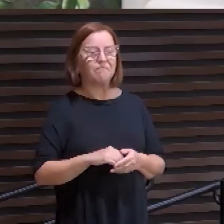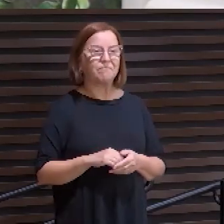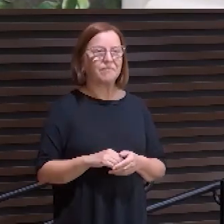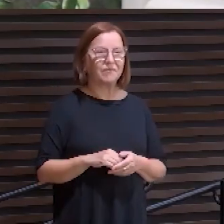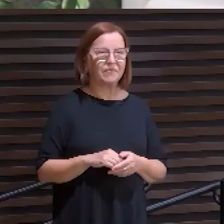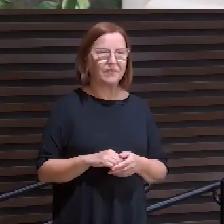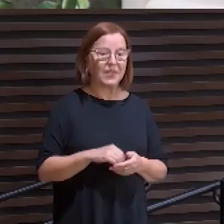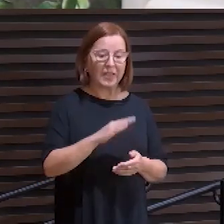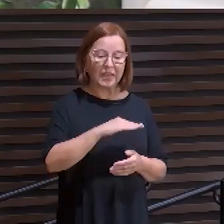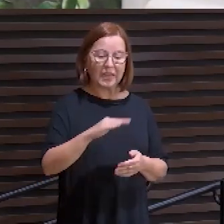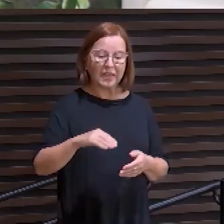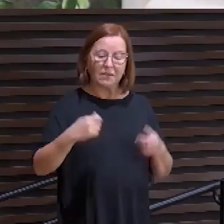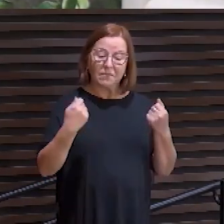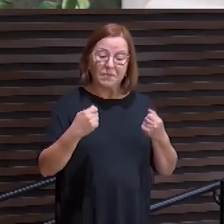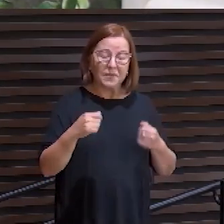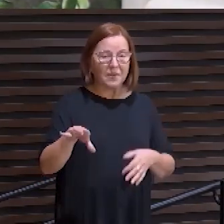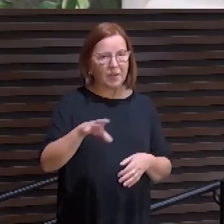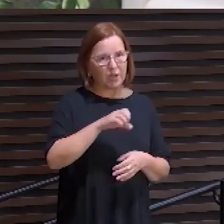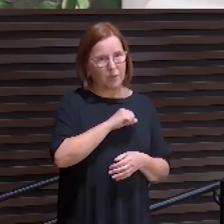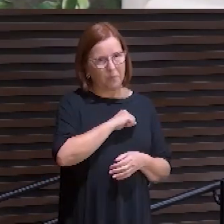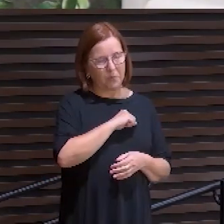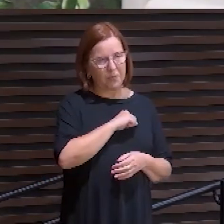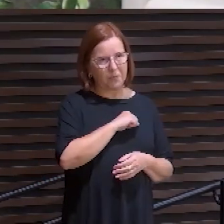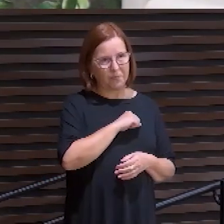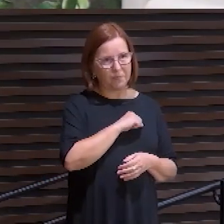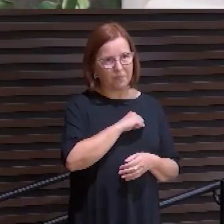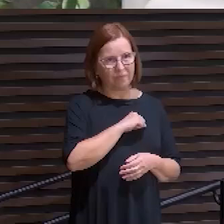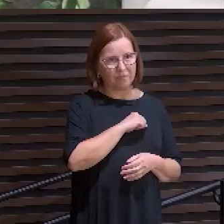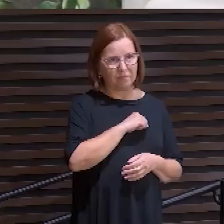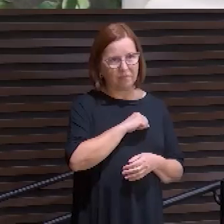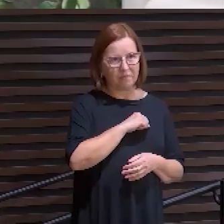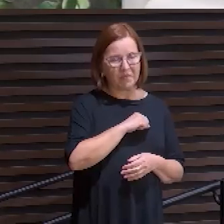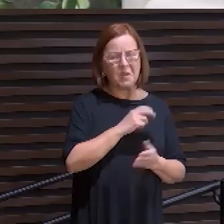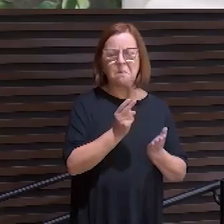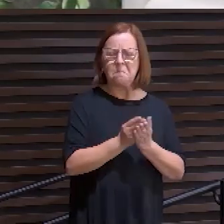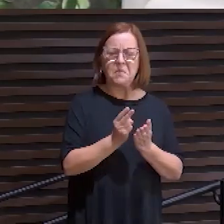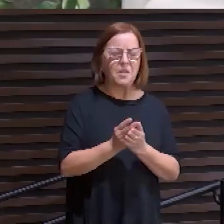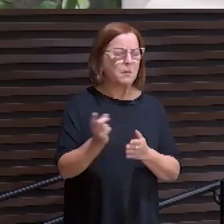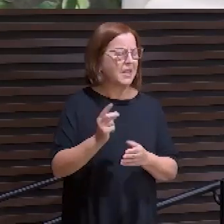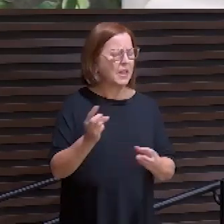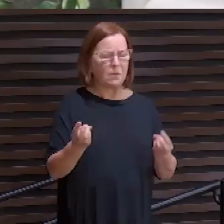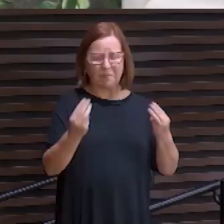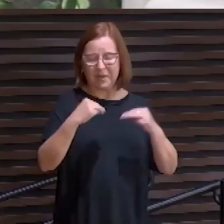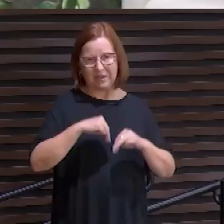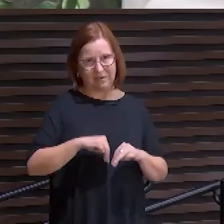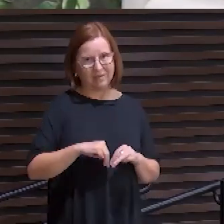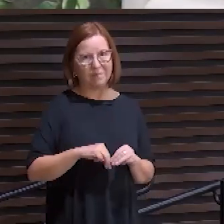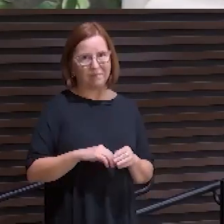Crianças carecem de amor e ainda mais quando não merecem.